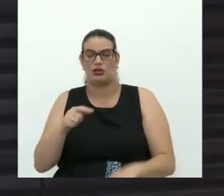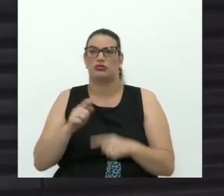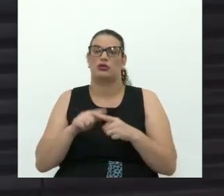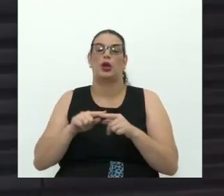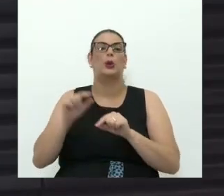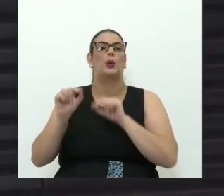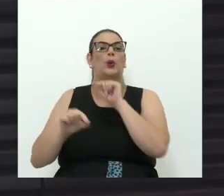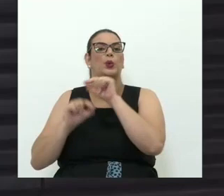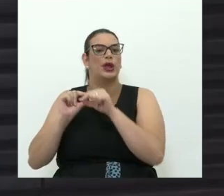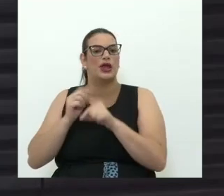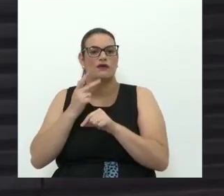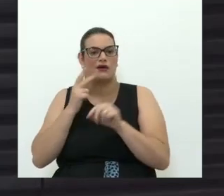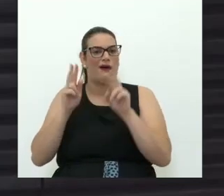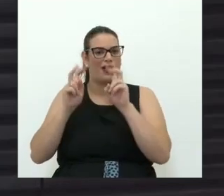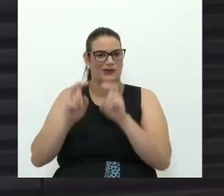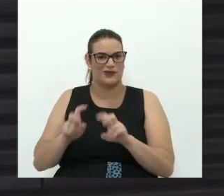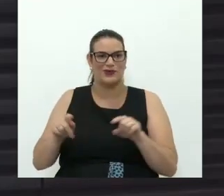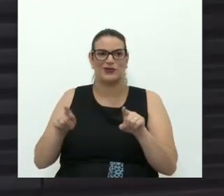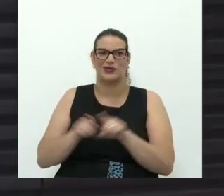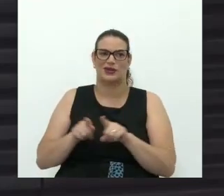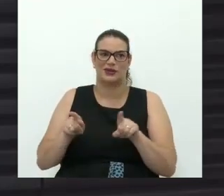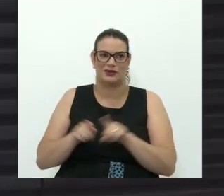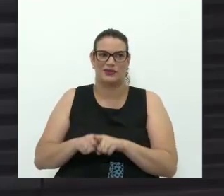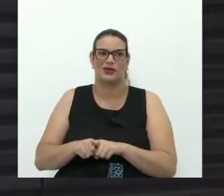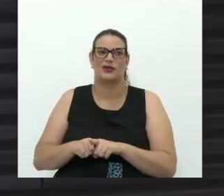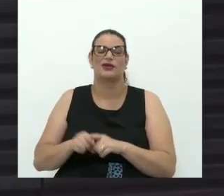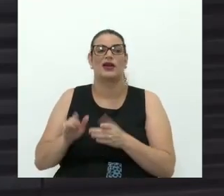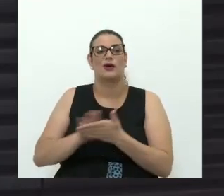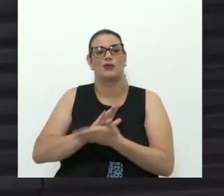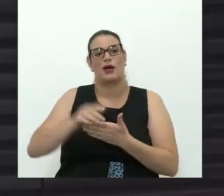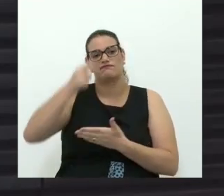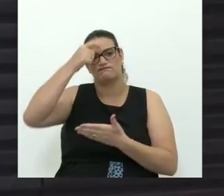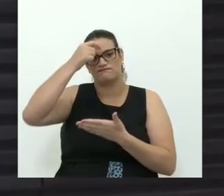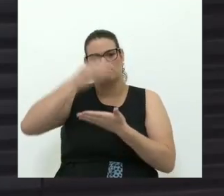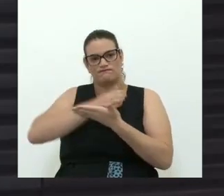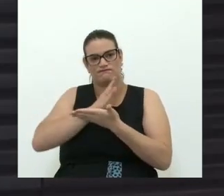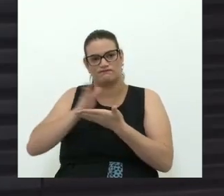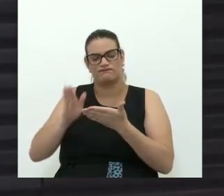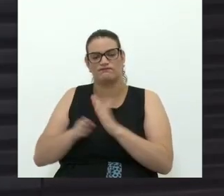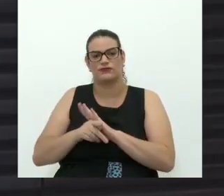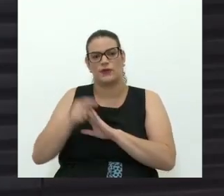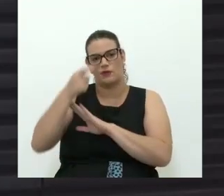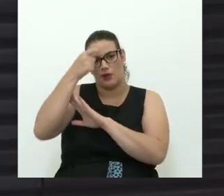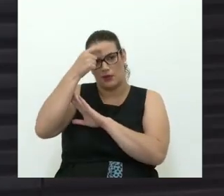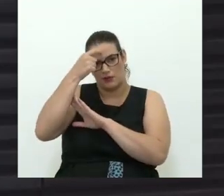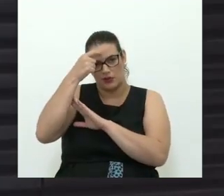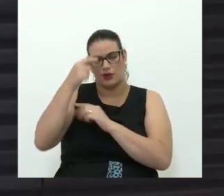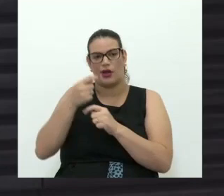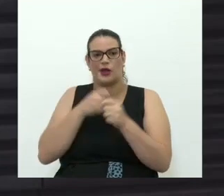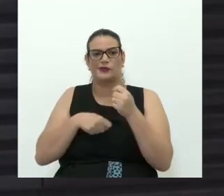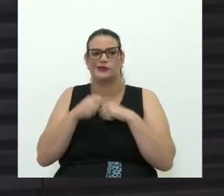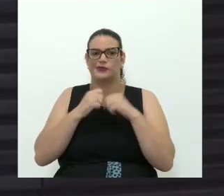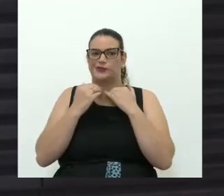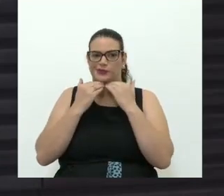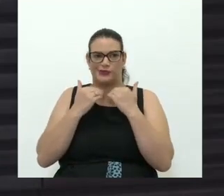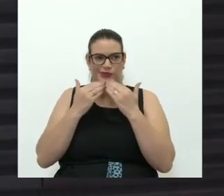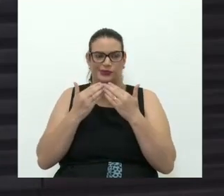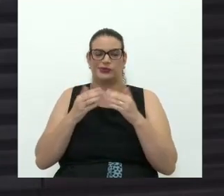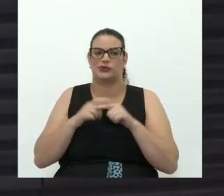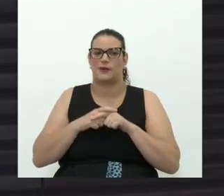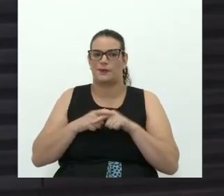fala e ainda mais atendendo a vieses ideológicos que são muito complicados da gente poder administrar em